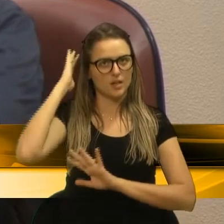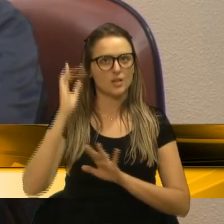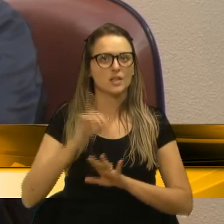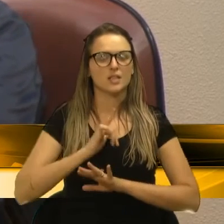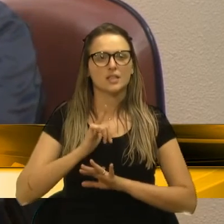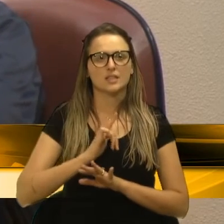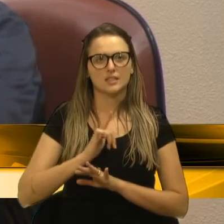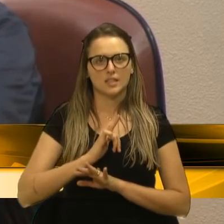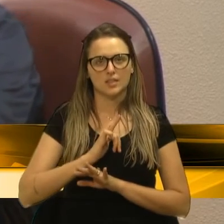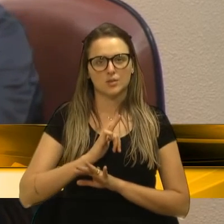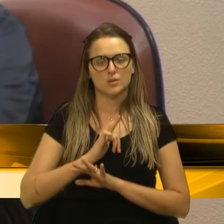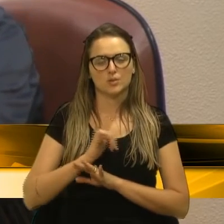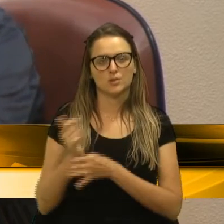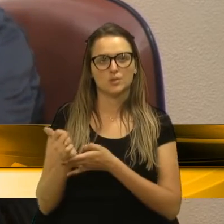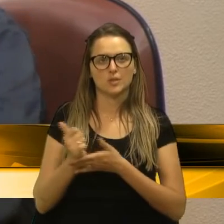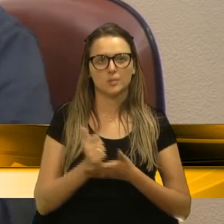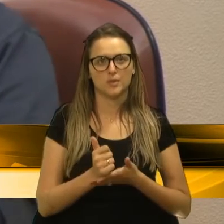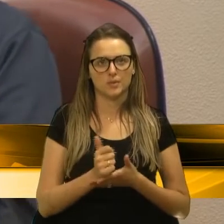medida acautelatória.